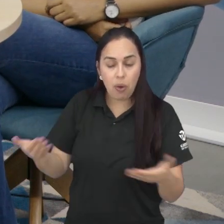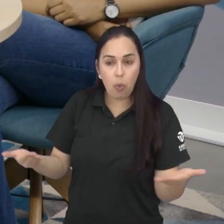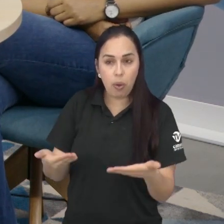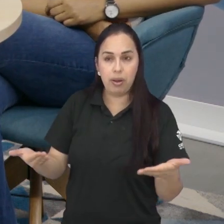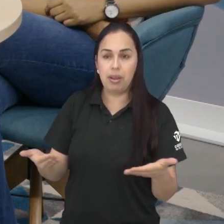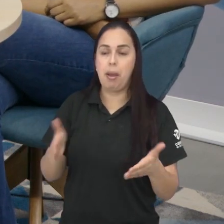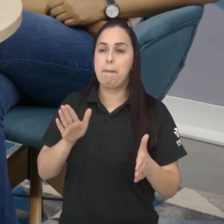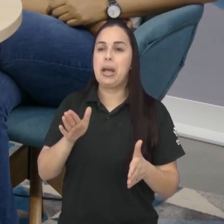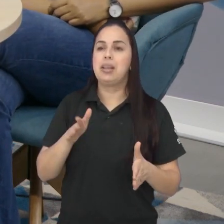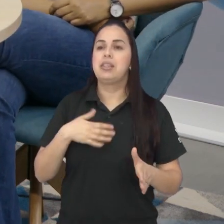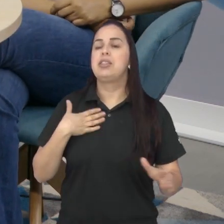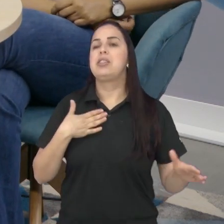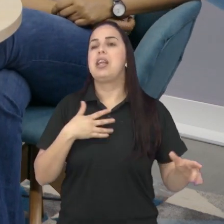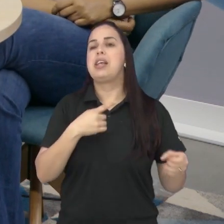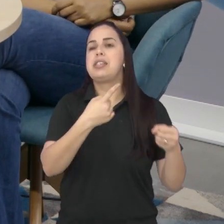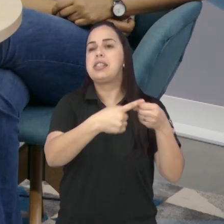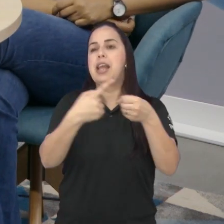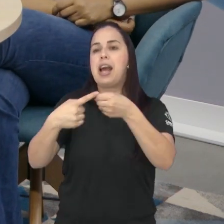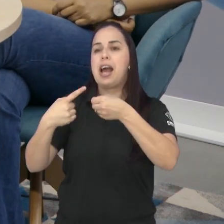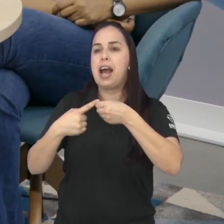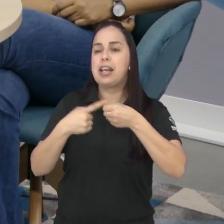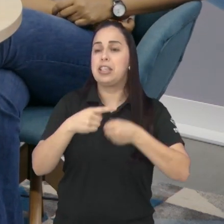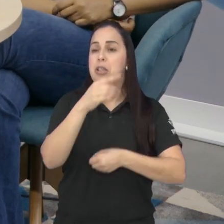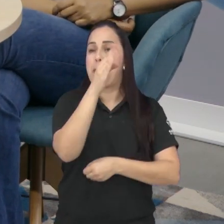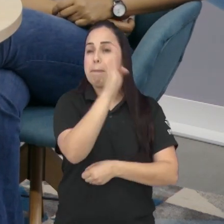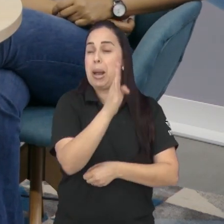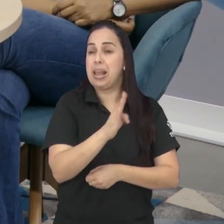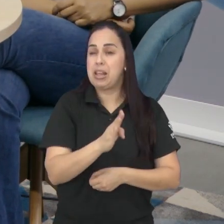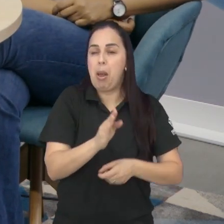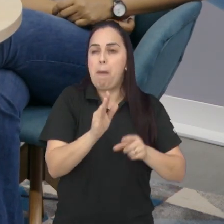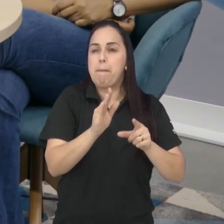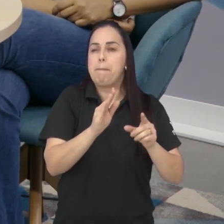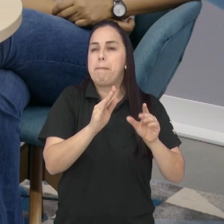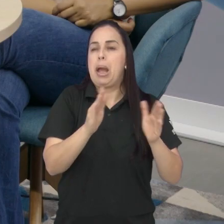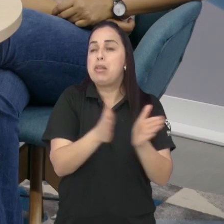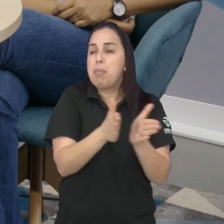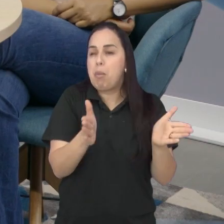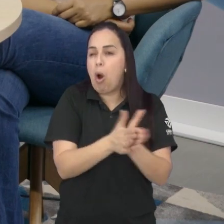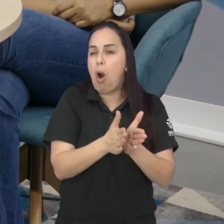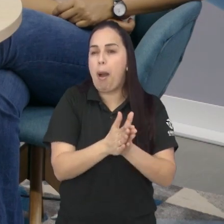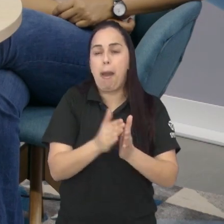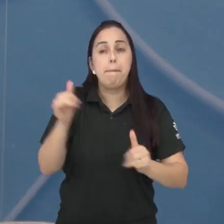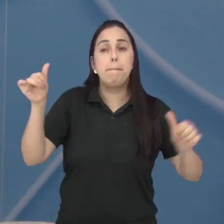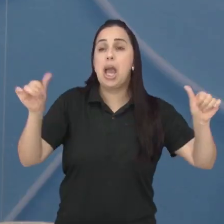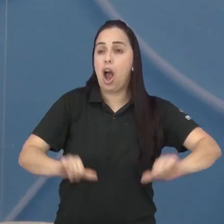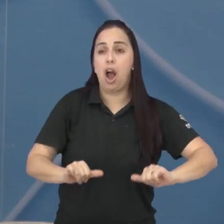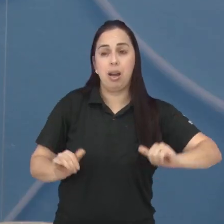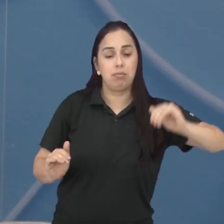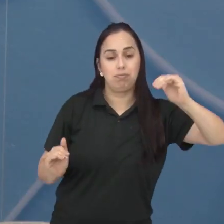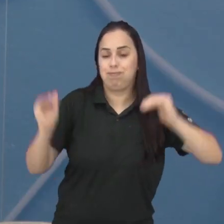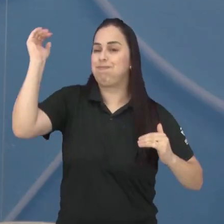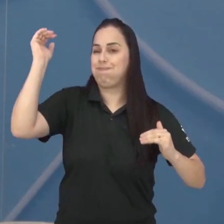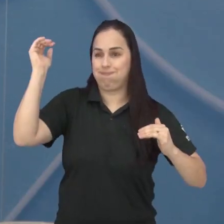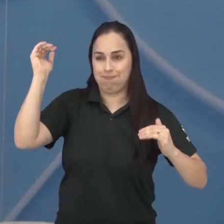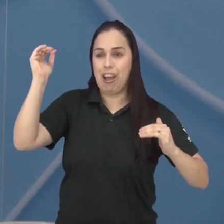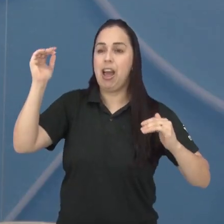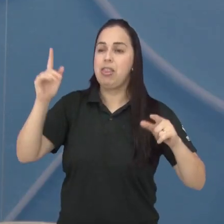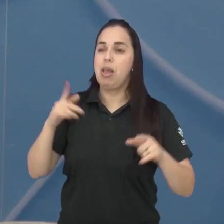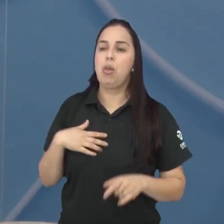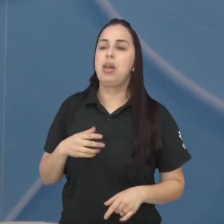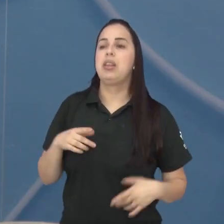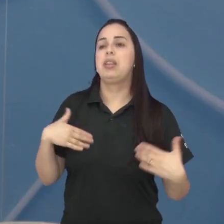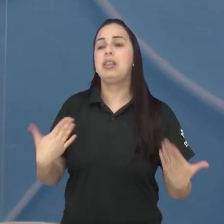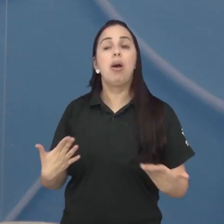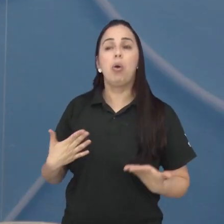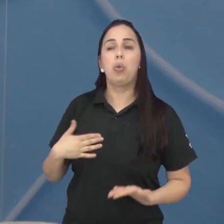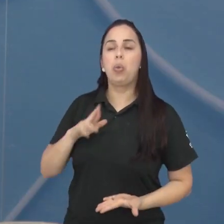as regiões mais periféricas da cidade ou do país, aí é pior ainda, né? Mulheres negras, né? Tem todo esse mimimi, recorte que a gente estava O